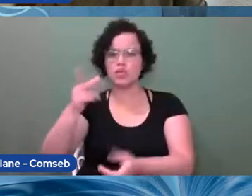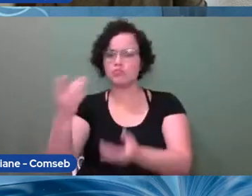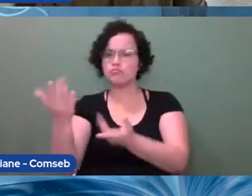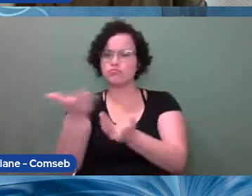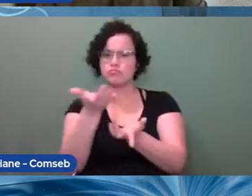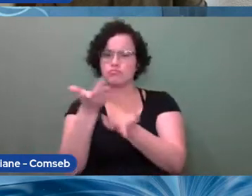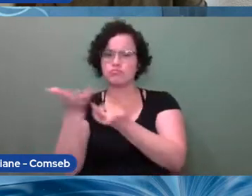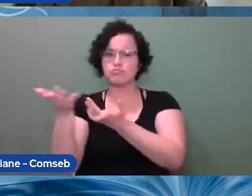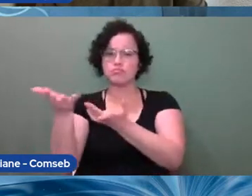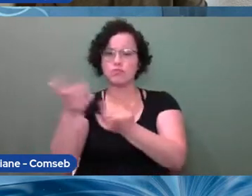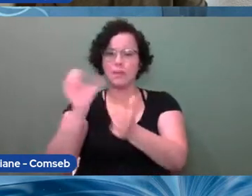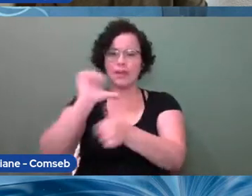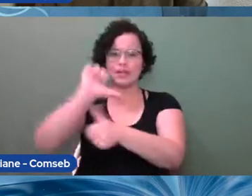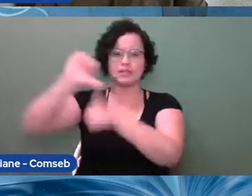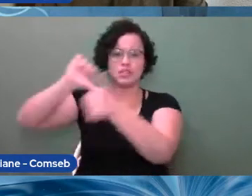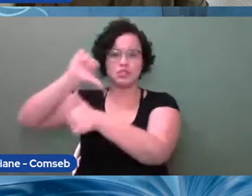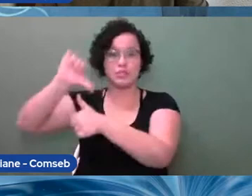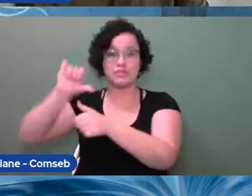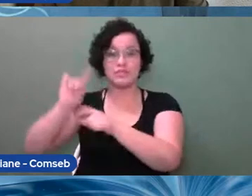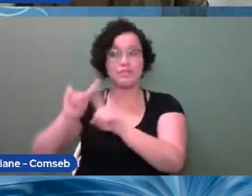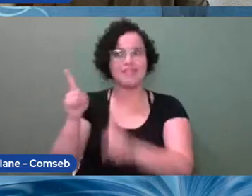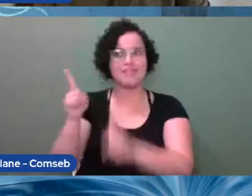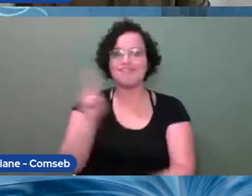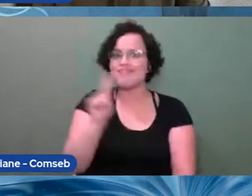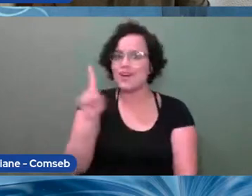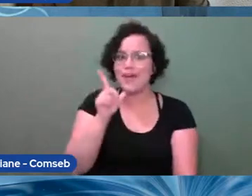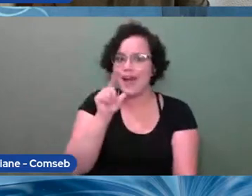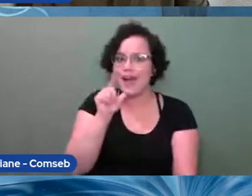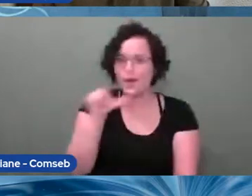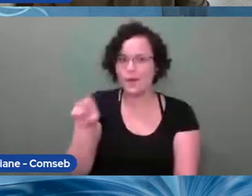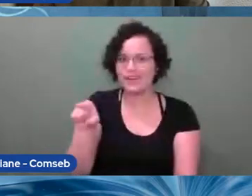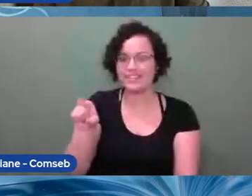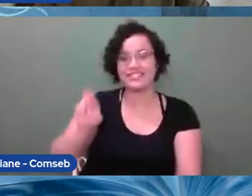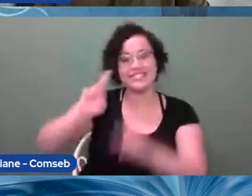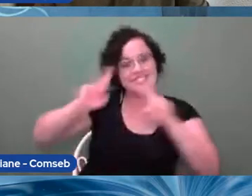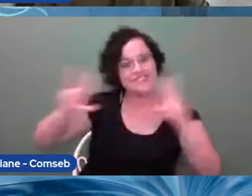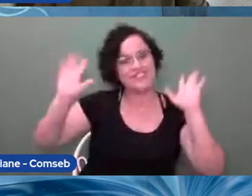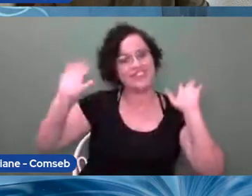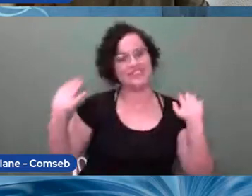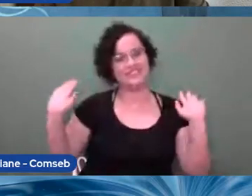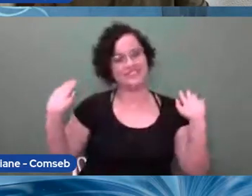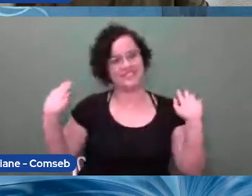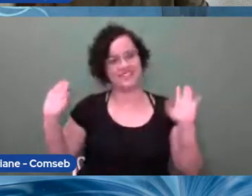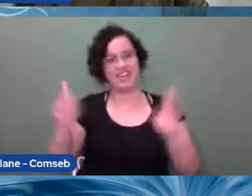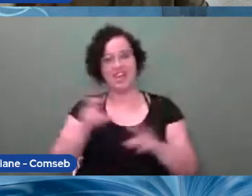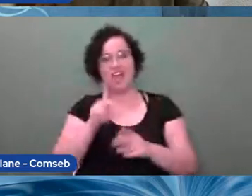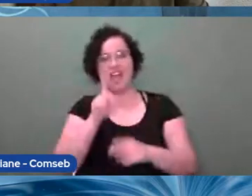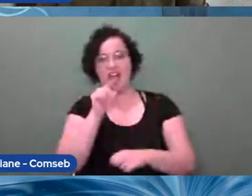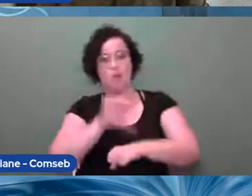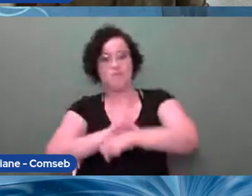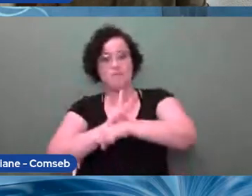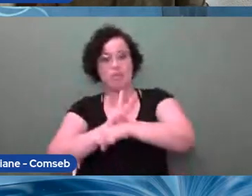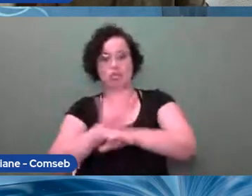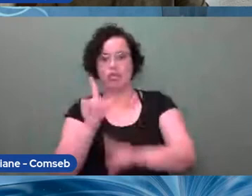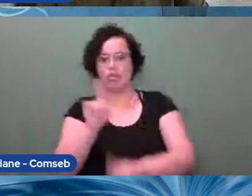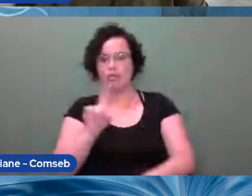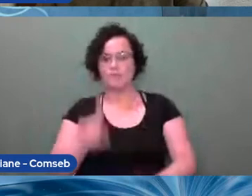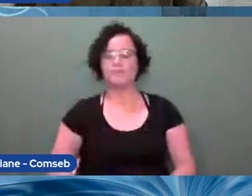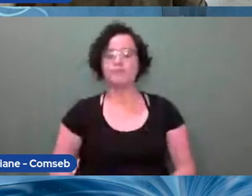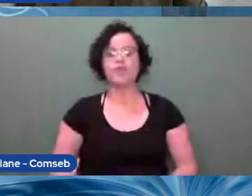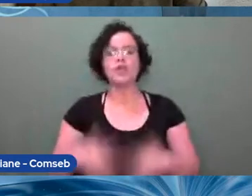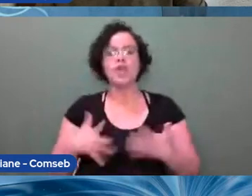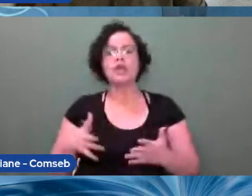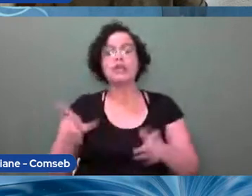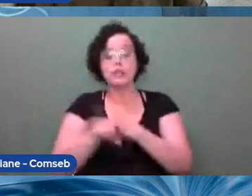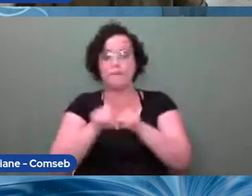suas transformações. E aqui eu queria chamar mais uma atenção, que a gente, nos textos do